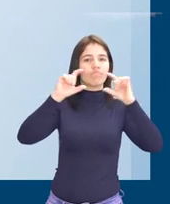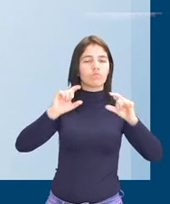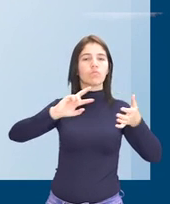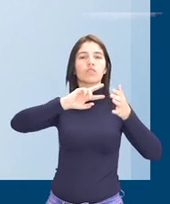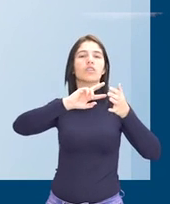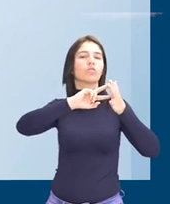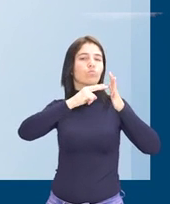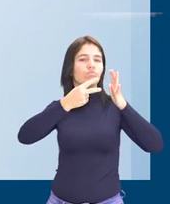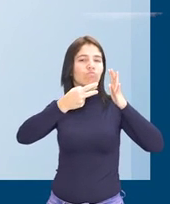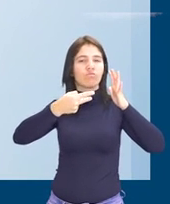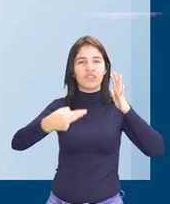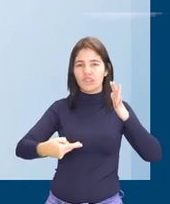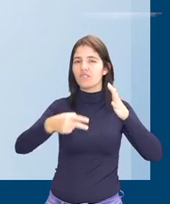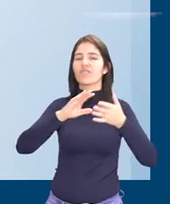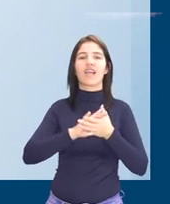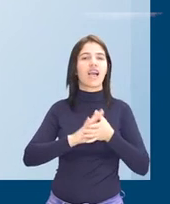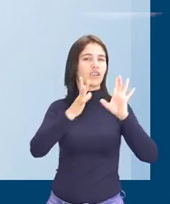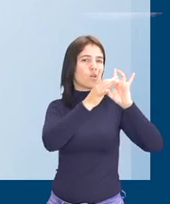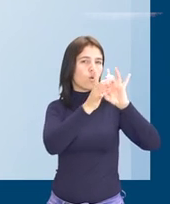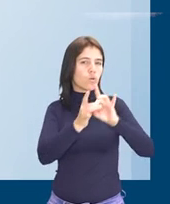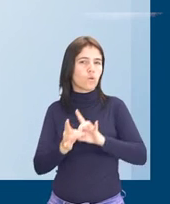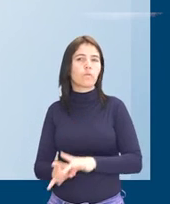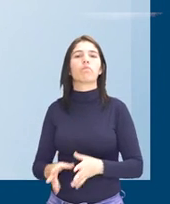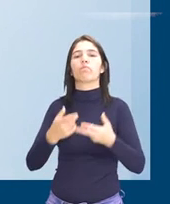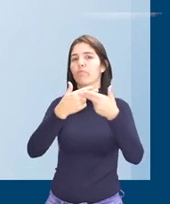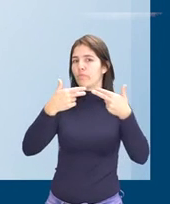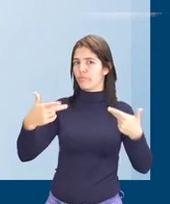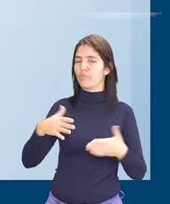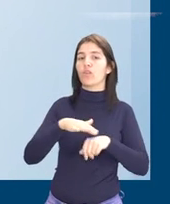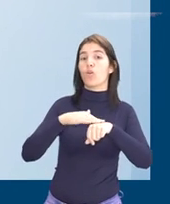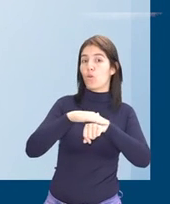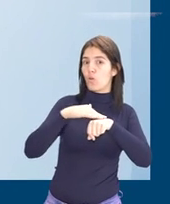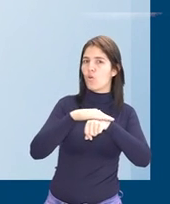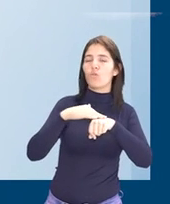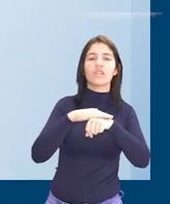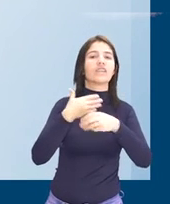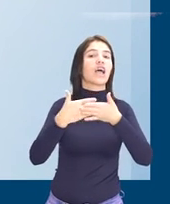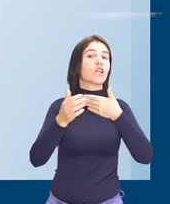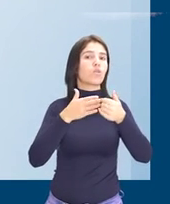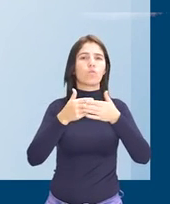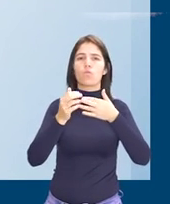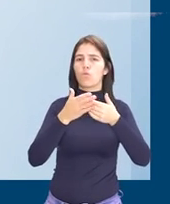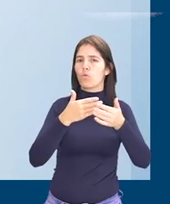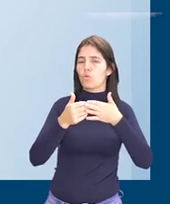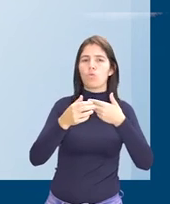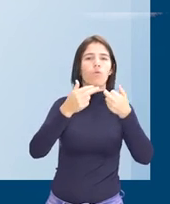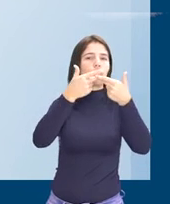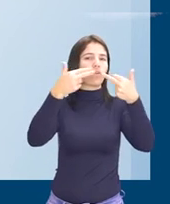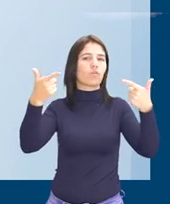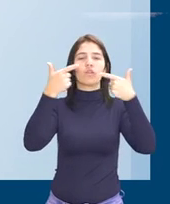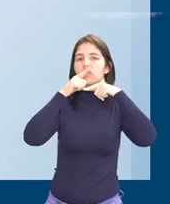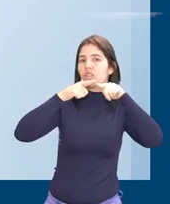um contexto. Para conversar em qualquer língua, não basta conhecer as palavras, é preciso aprender